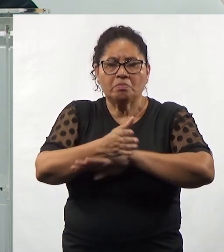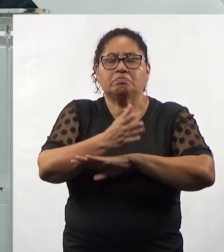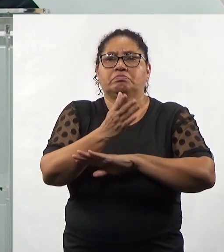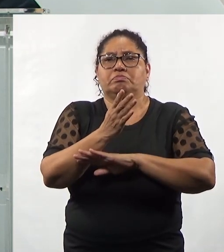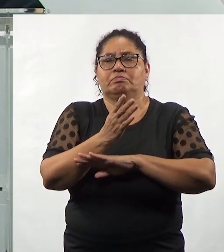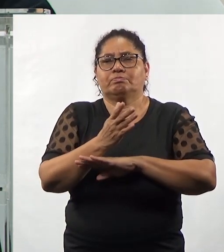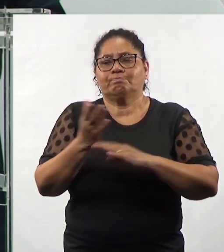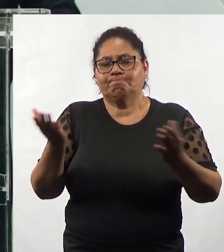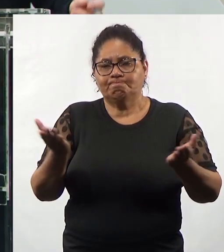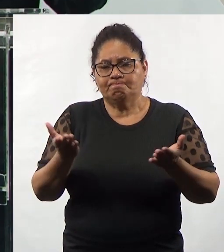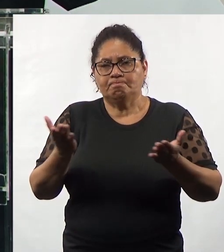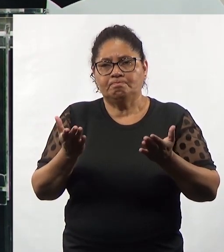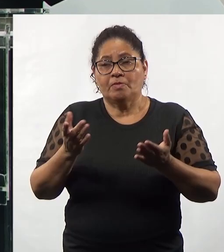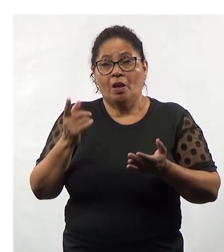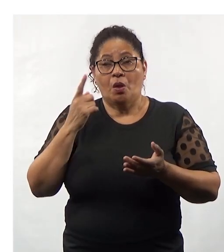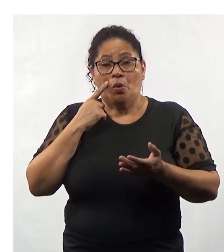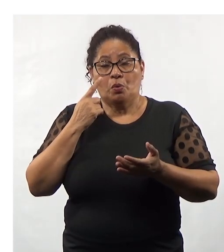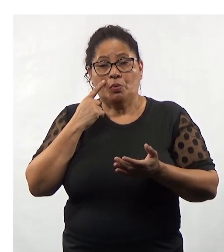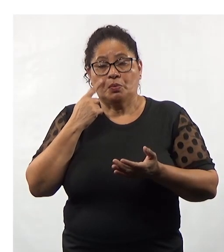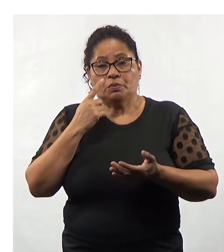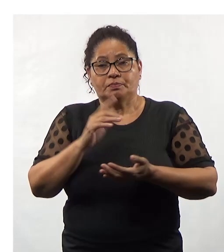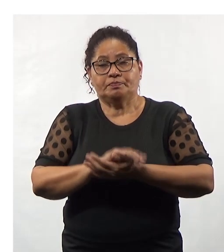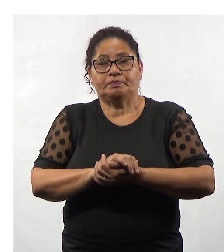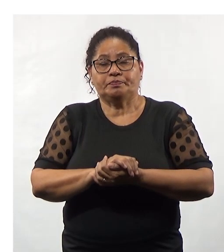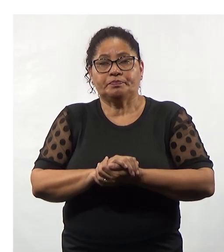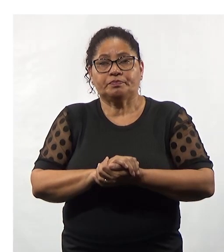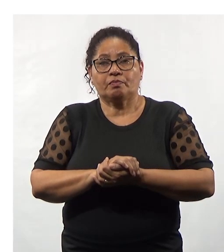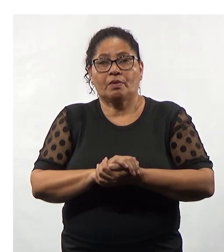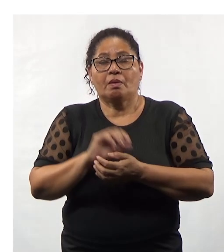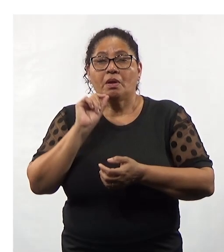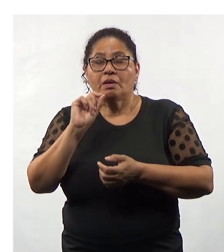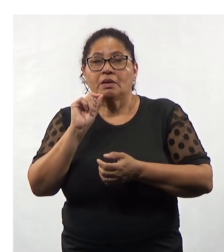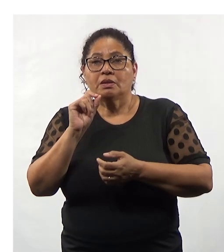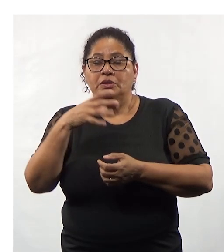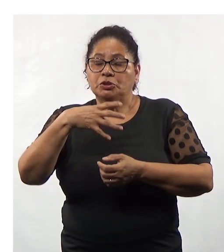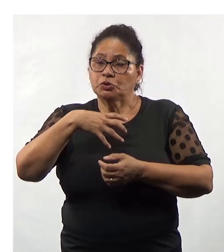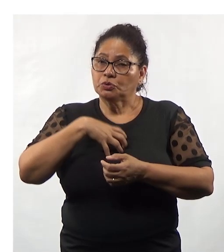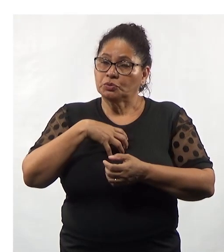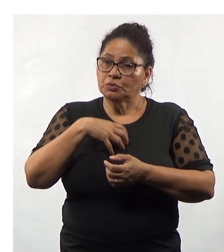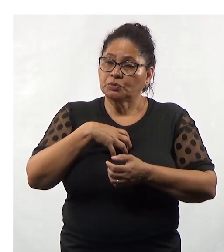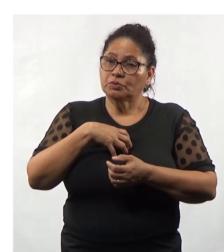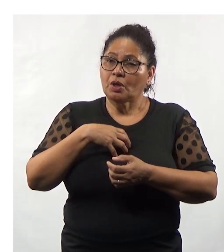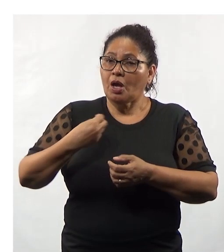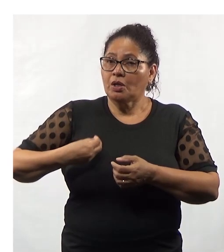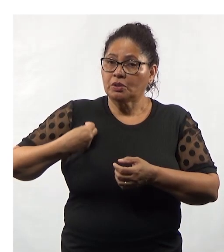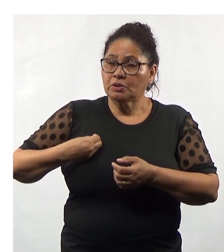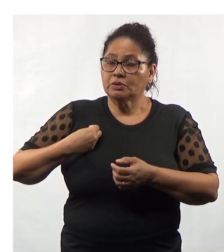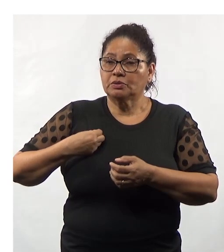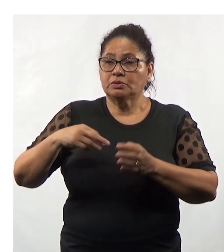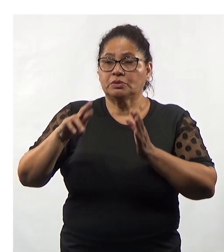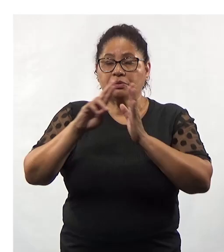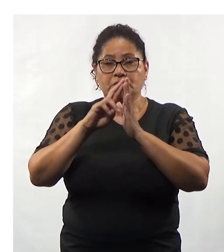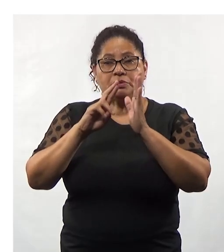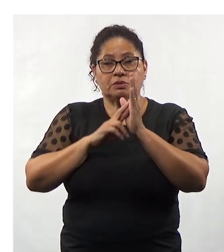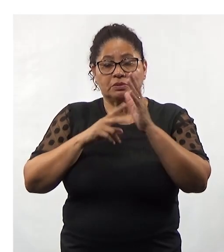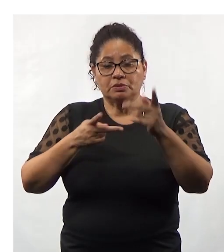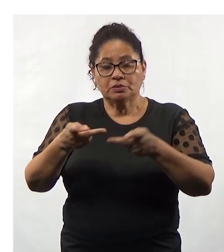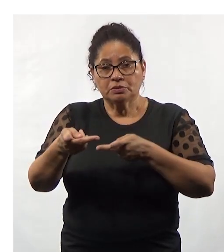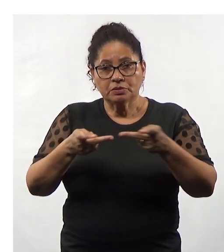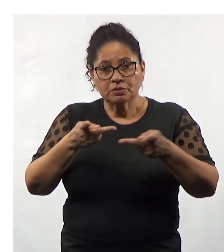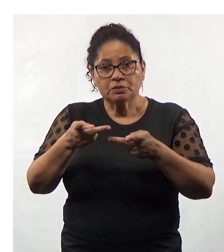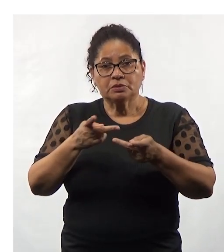momento. Então, vejam bem que para isso, nesse sentido, existe o termo de intenção de